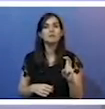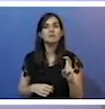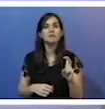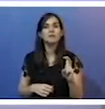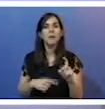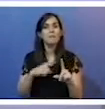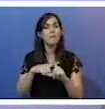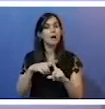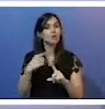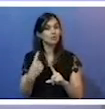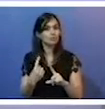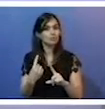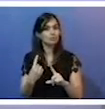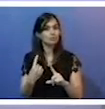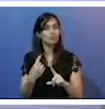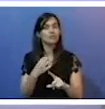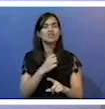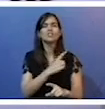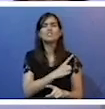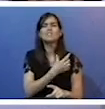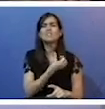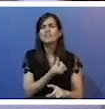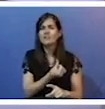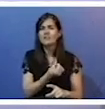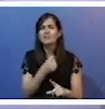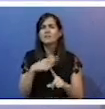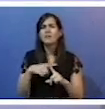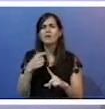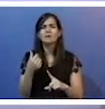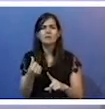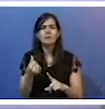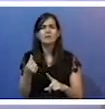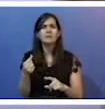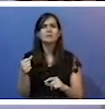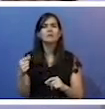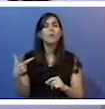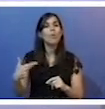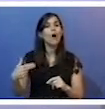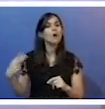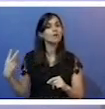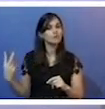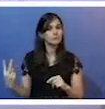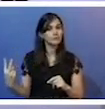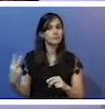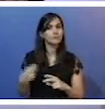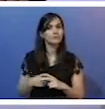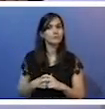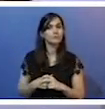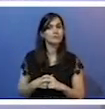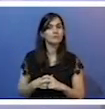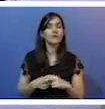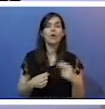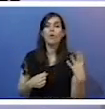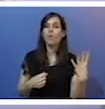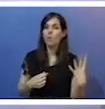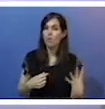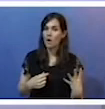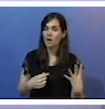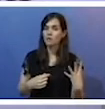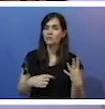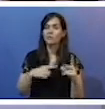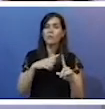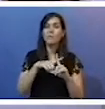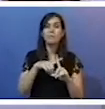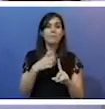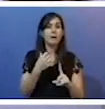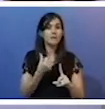fazer 15 mais um 16 tão raiz de 16 + 6 = 2 raiz de 16 é 4 por que